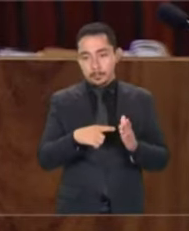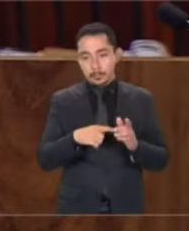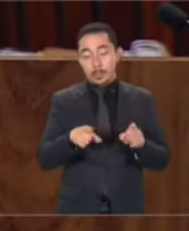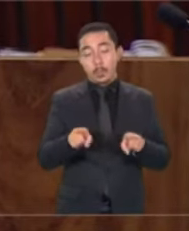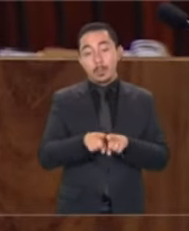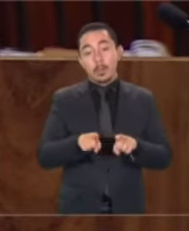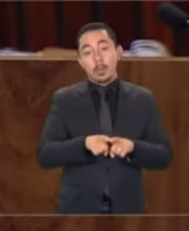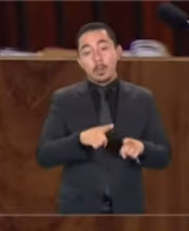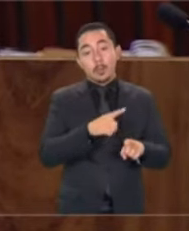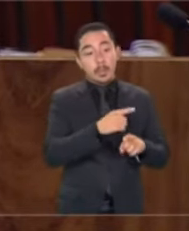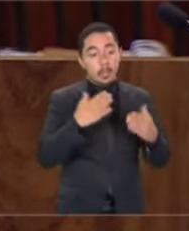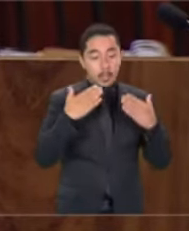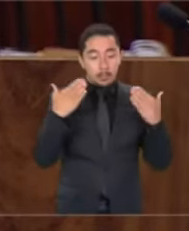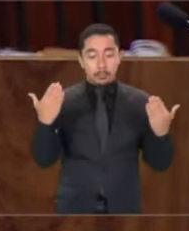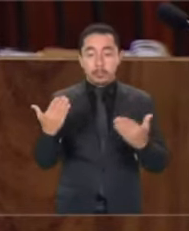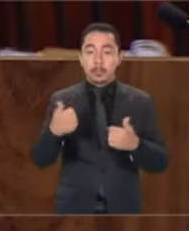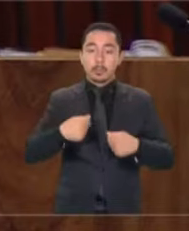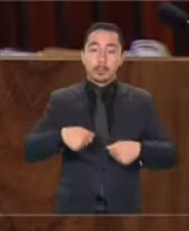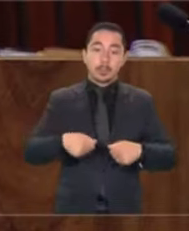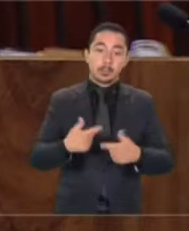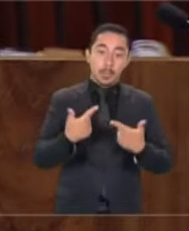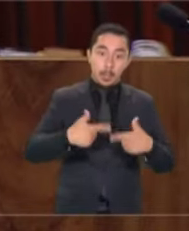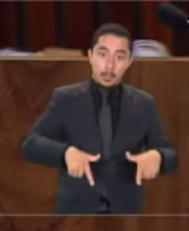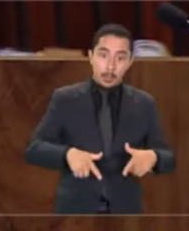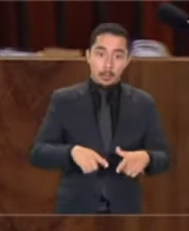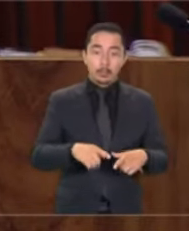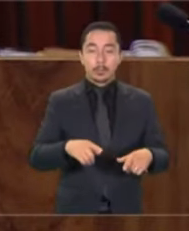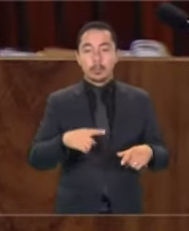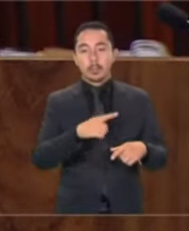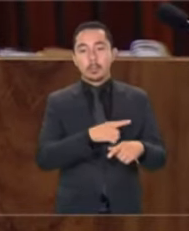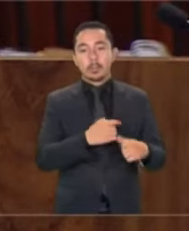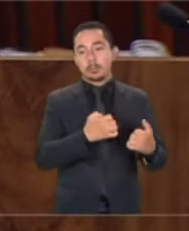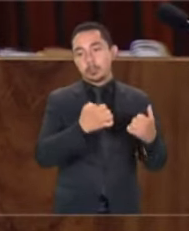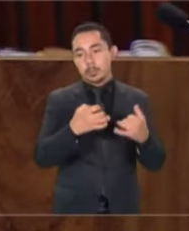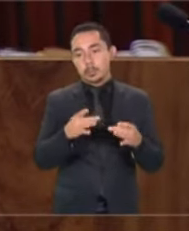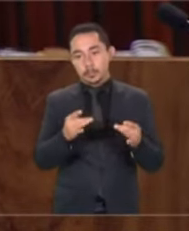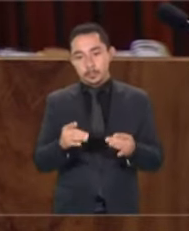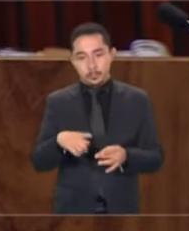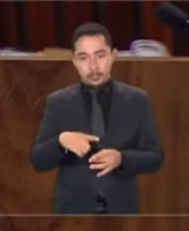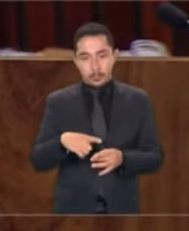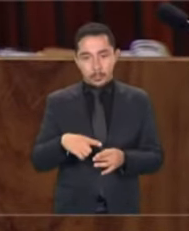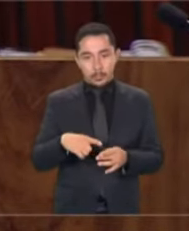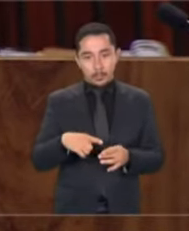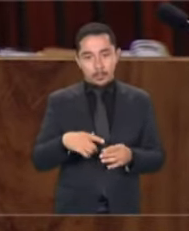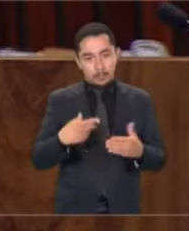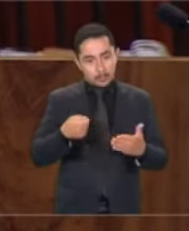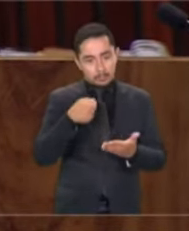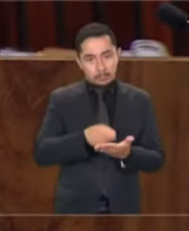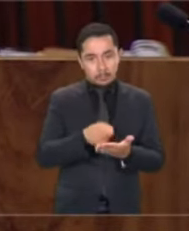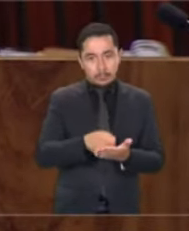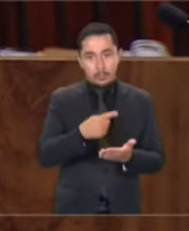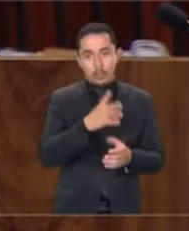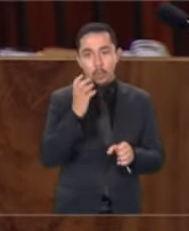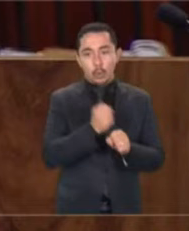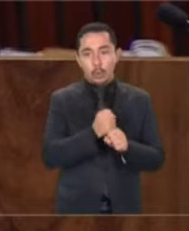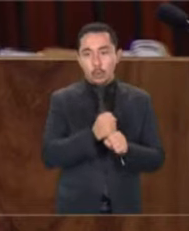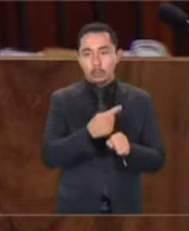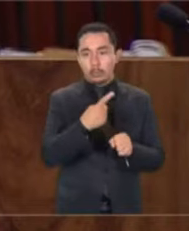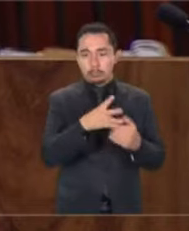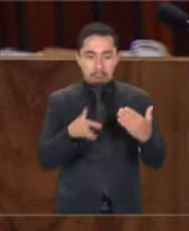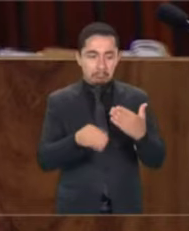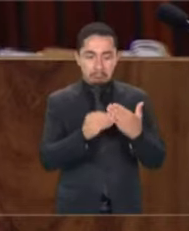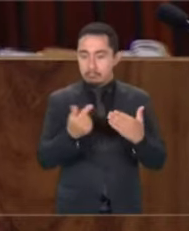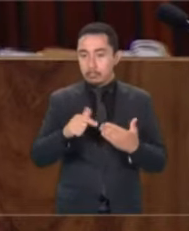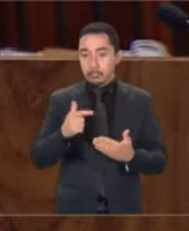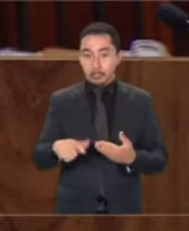a transparência e a lisura do fluxo financeiro do partido, de rigor, a aprovação das respectivas contas sem nenhuma ressalva. Contas